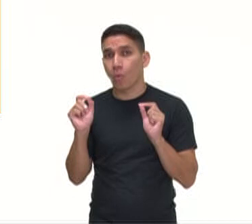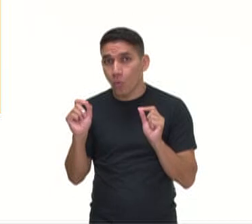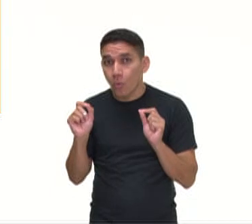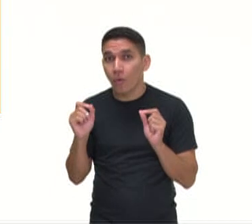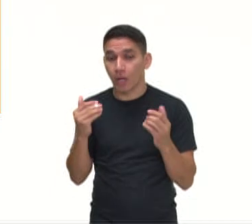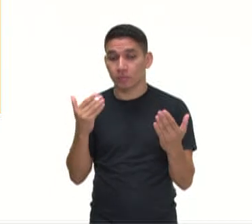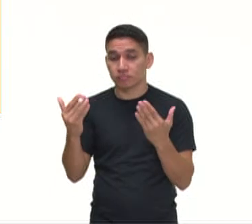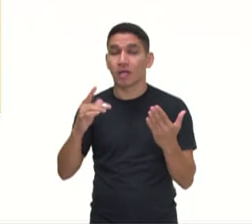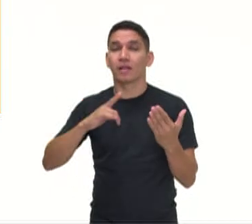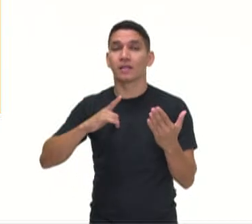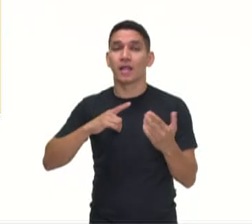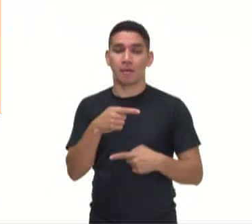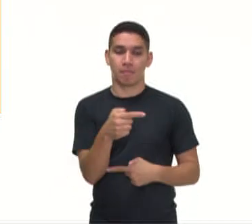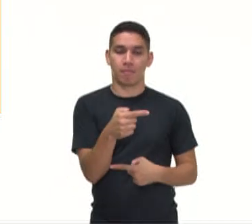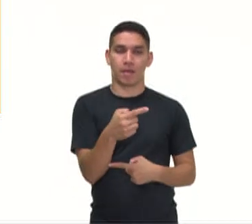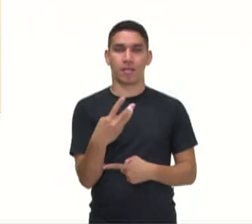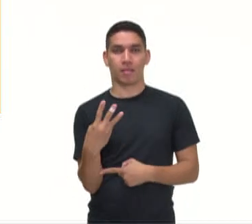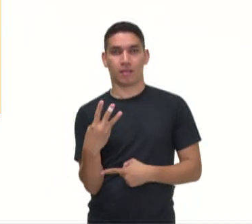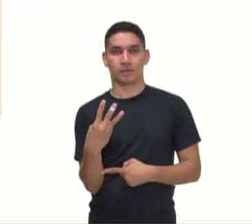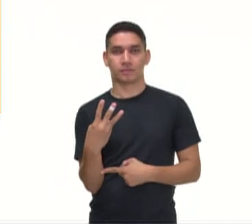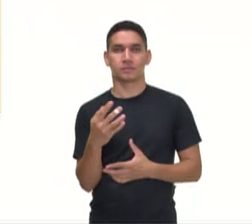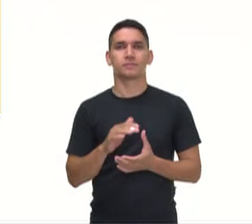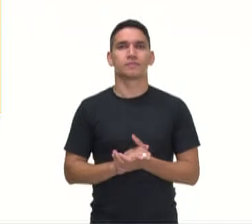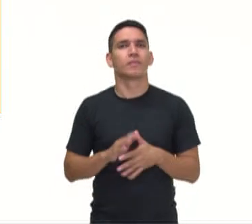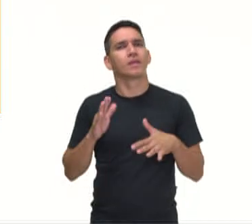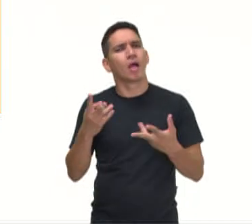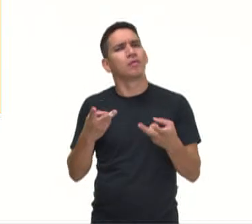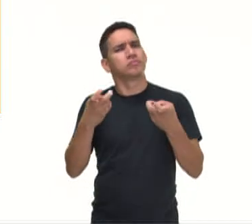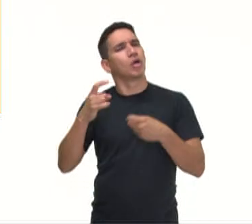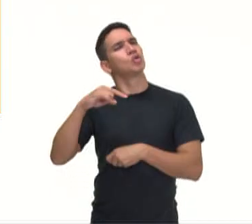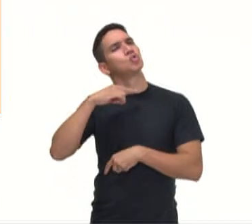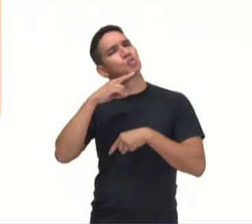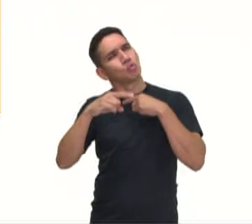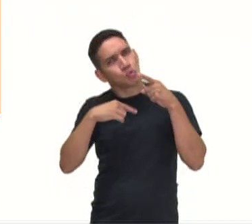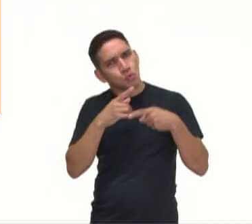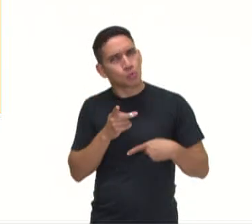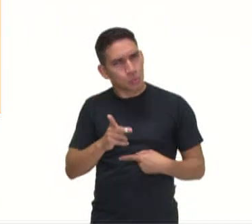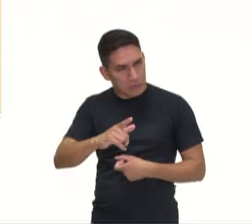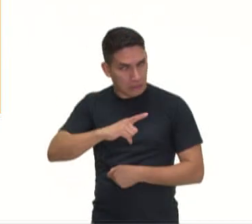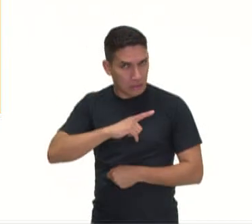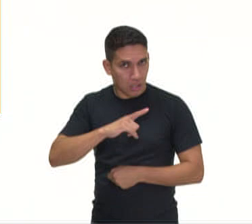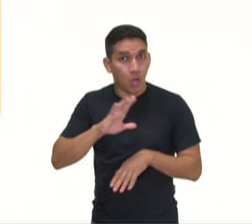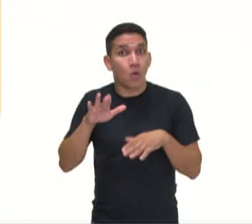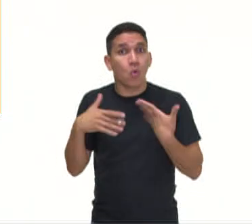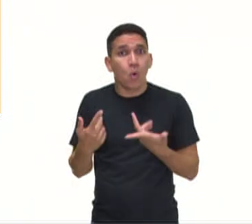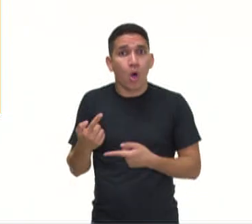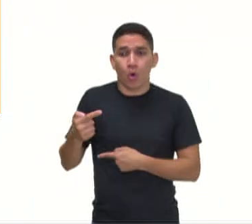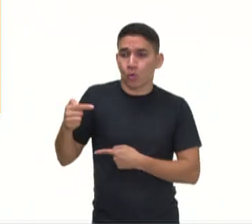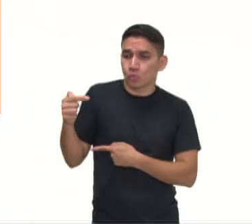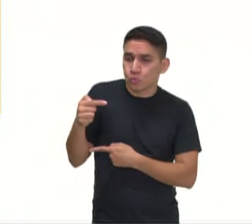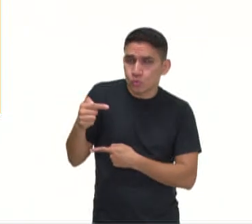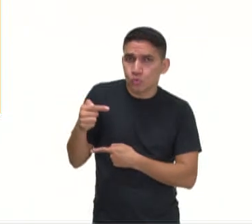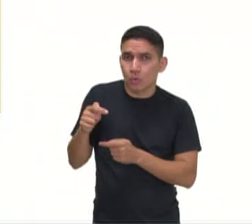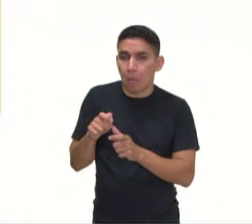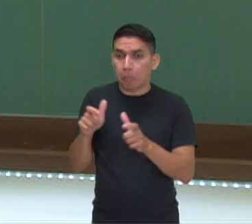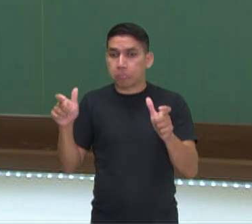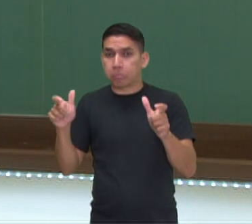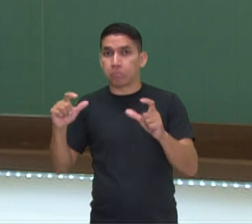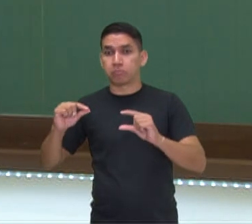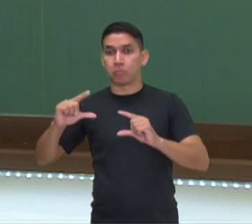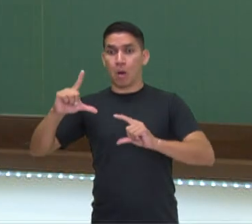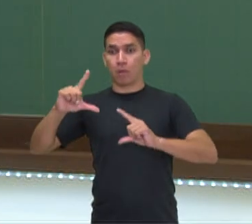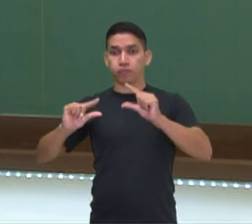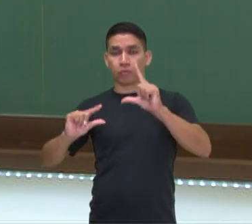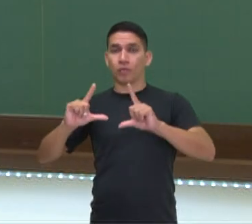distância do menos 3. Então, se você tem dúvidas de qual valor negativo é maior ou menor, é